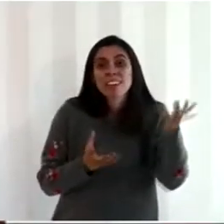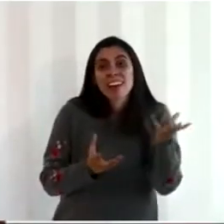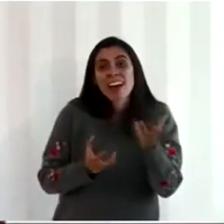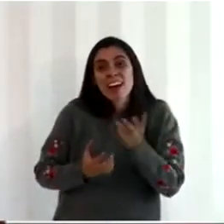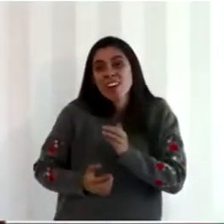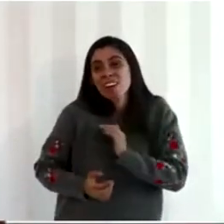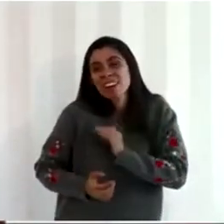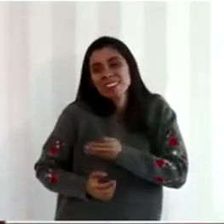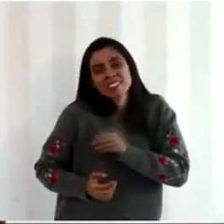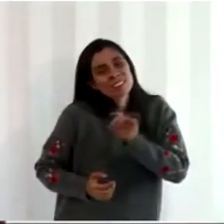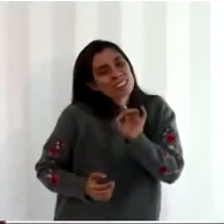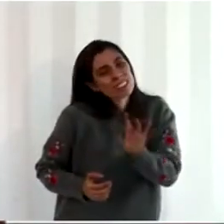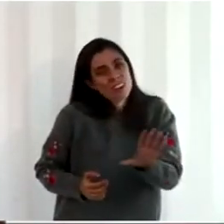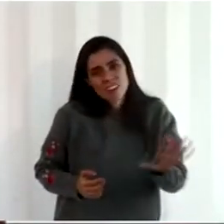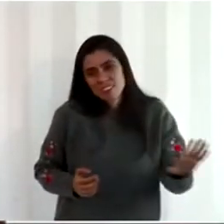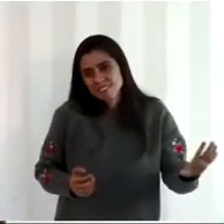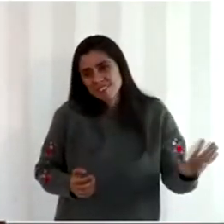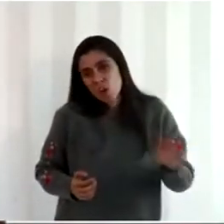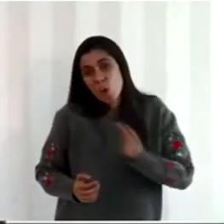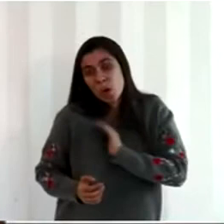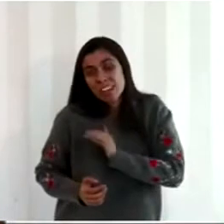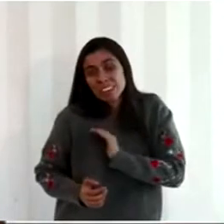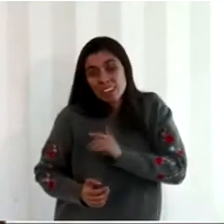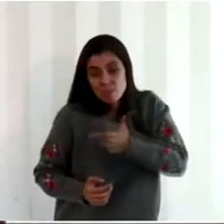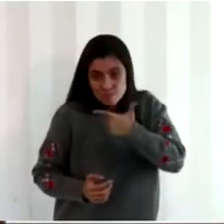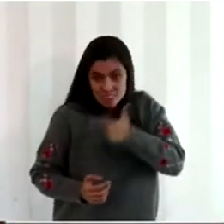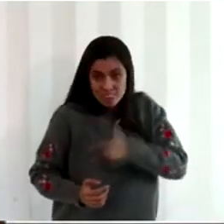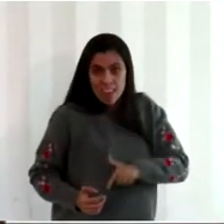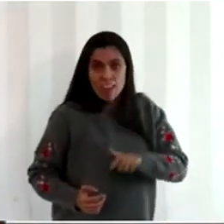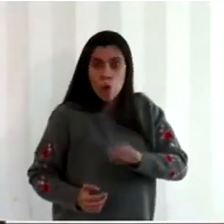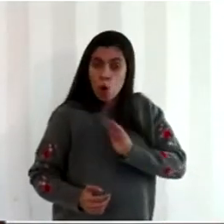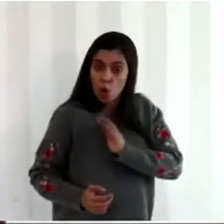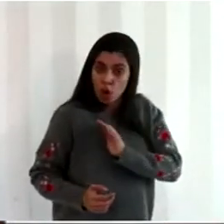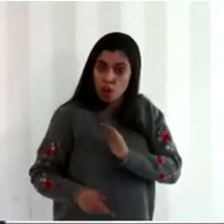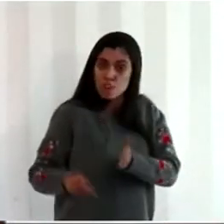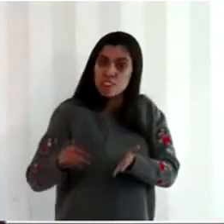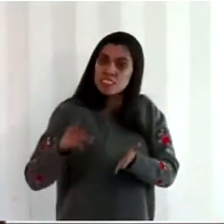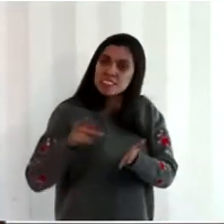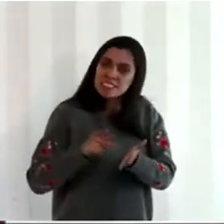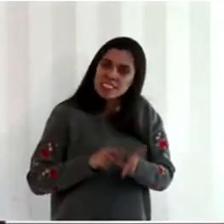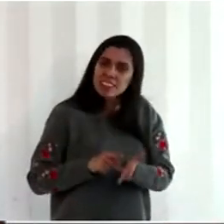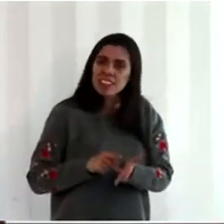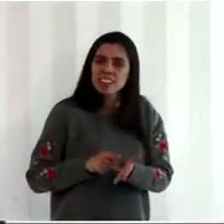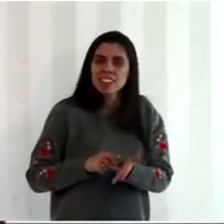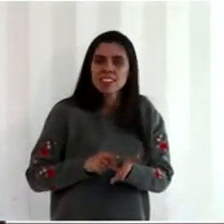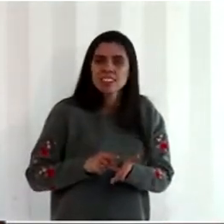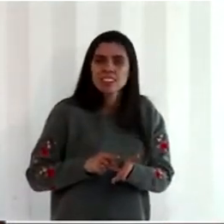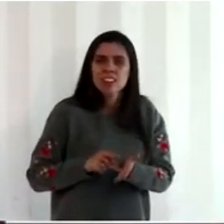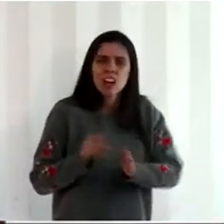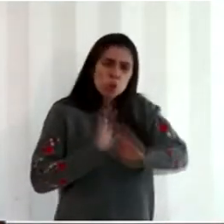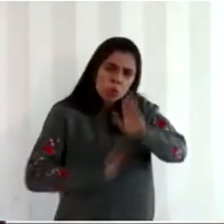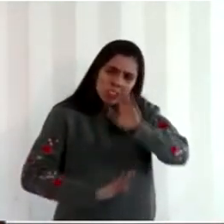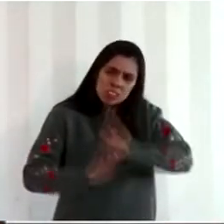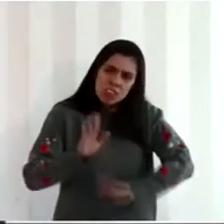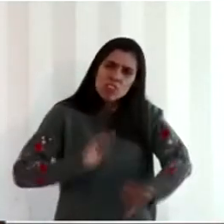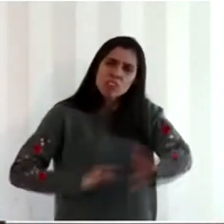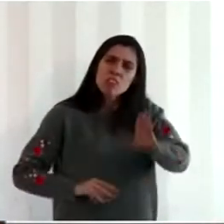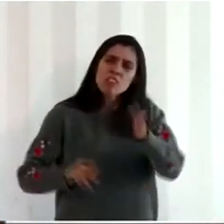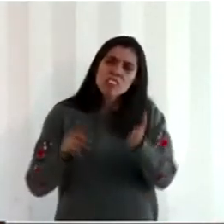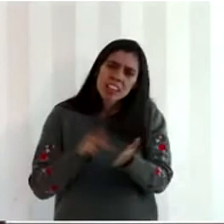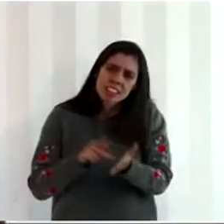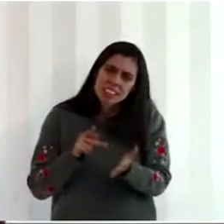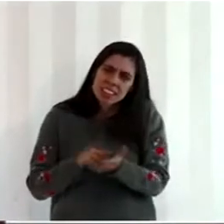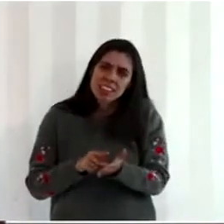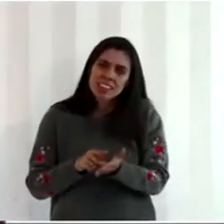Nós sabemos, irmãos, que nós estamos aqui pela mediação de Jesus, porque se não fosse pela mediação de Jesus, quem sou eu, quem é você,